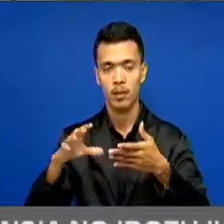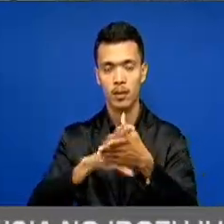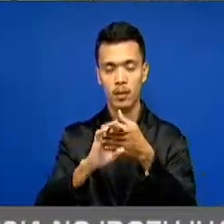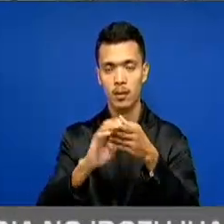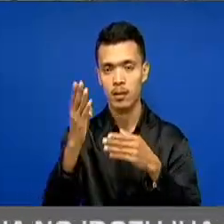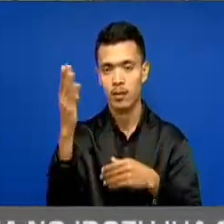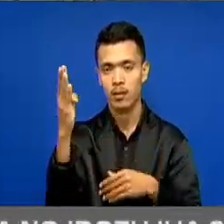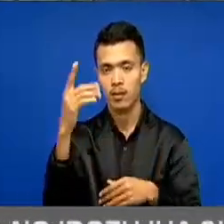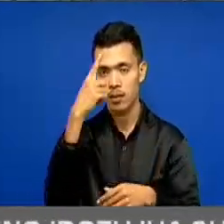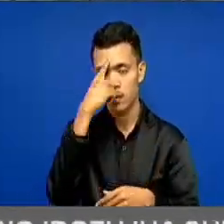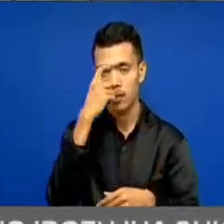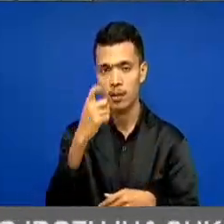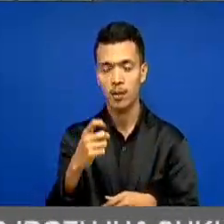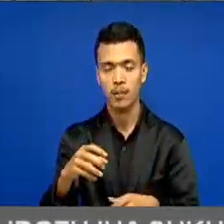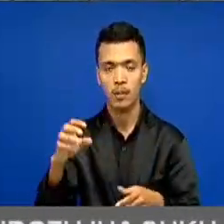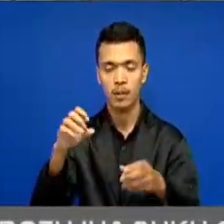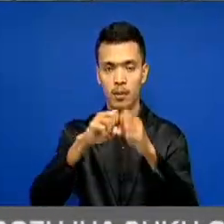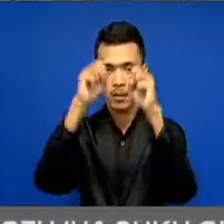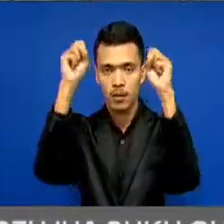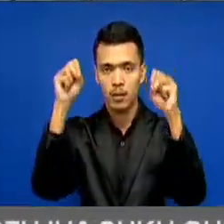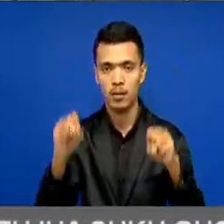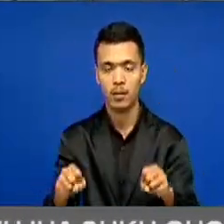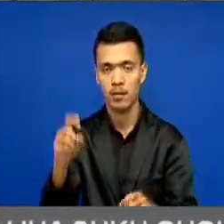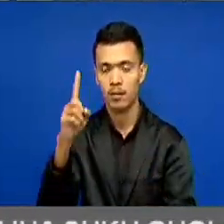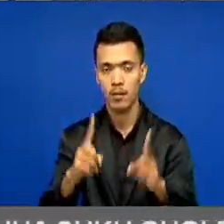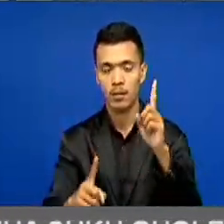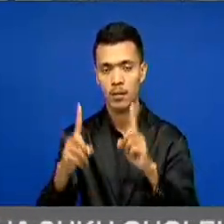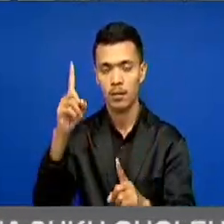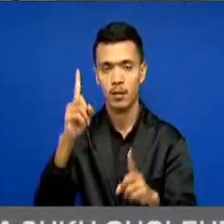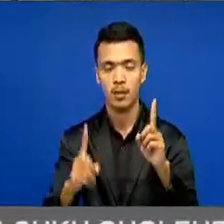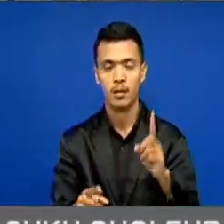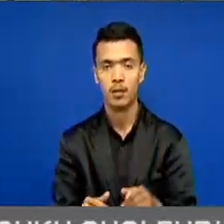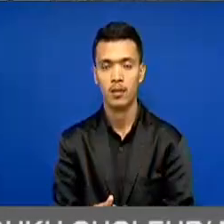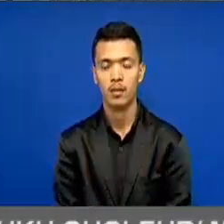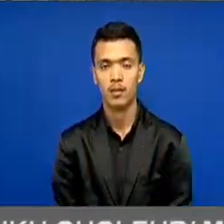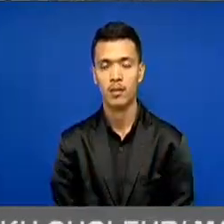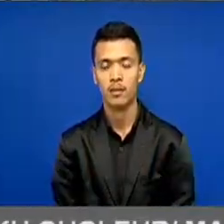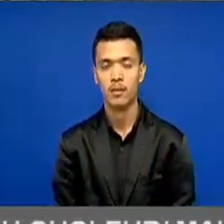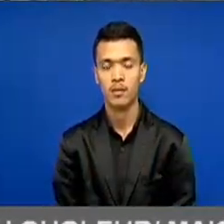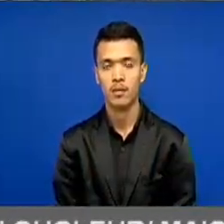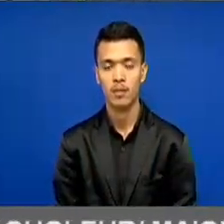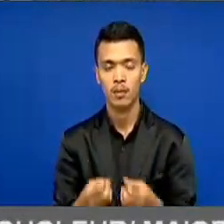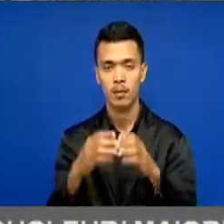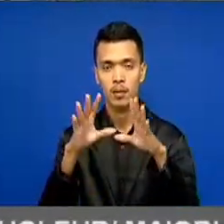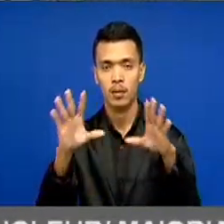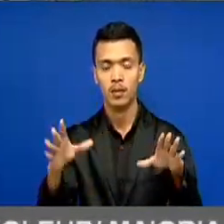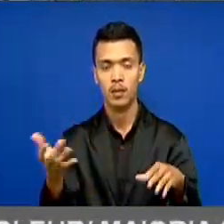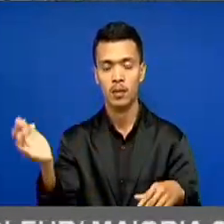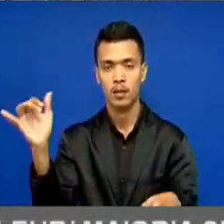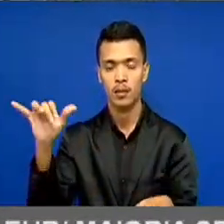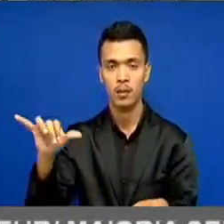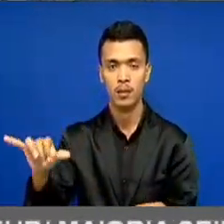zau tamba sentidão para tijo Indonesia. Mas beta sira para ema de kebi, mas kira sira para kota sinya.